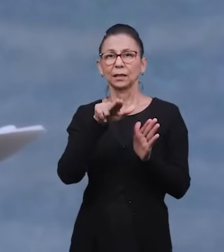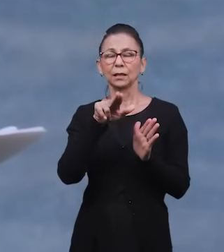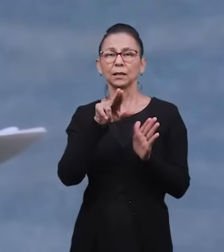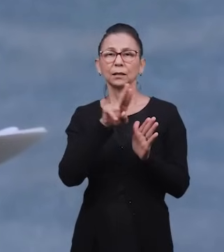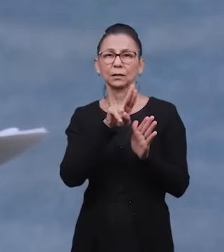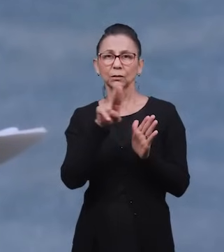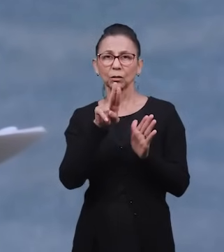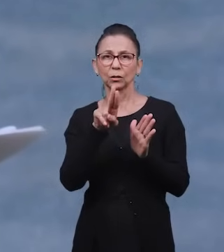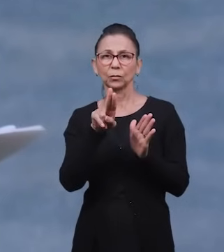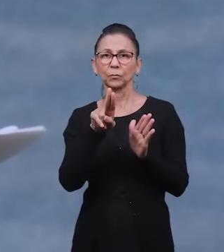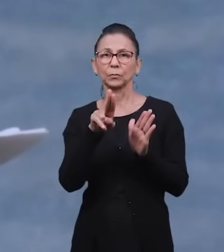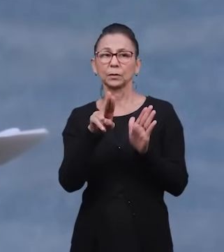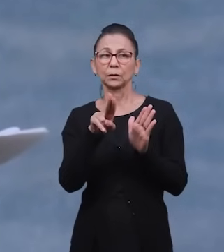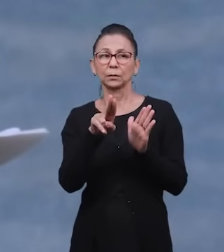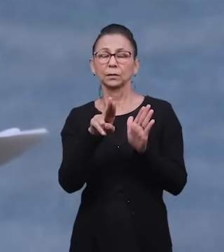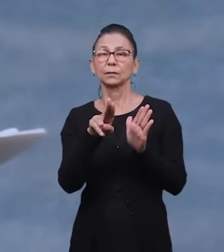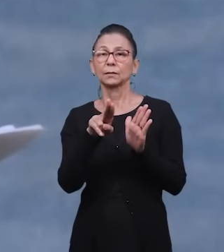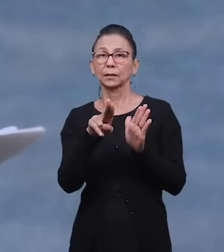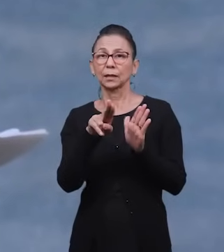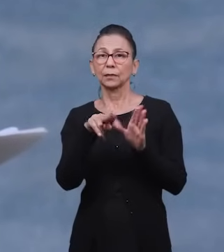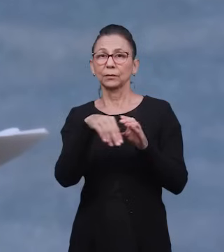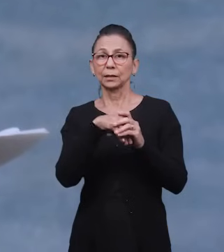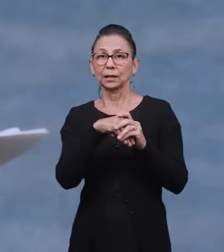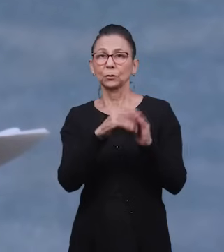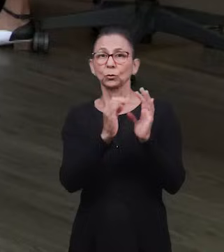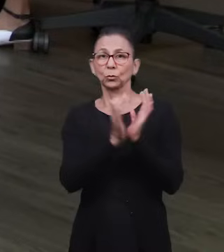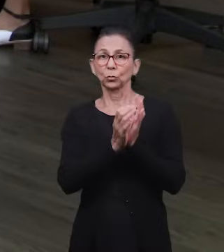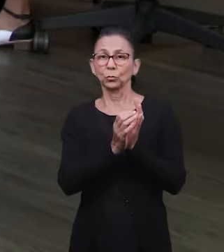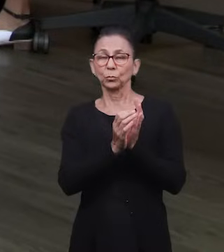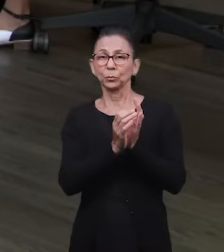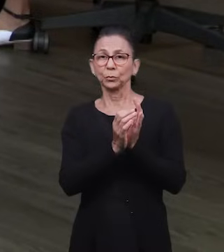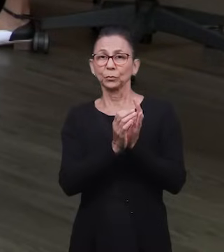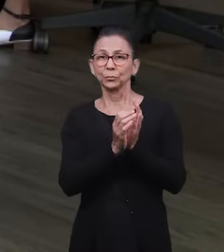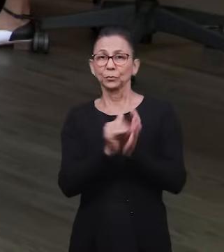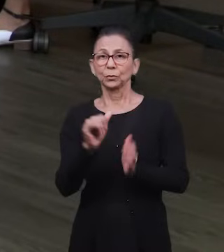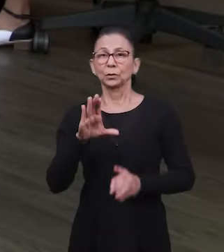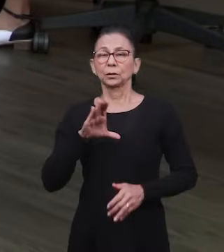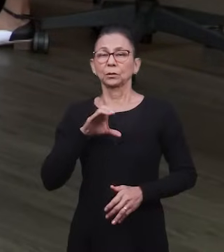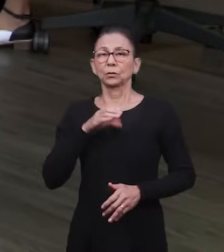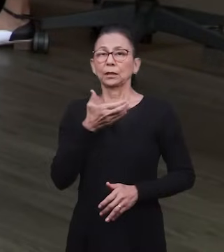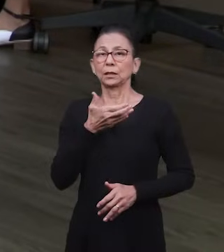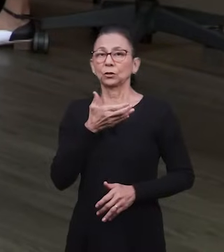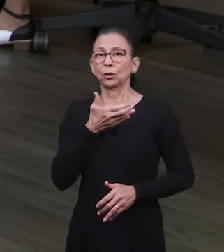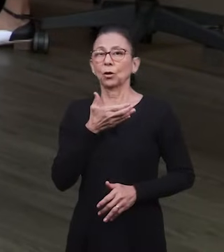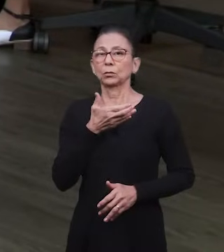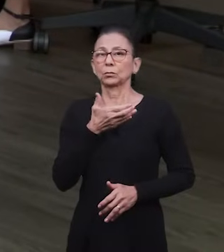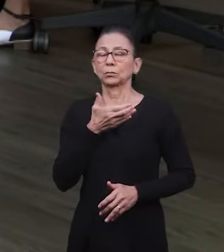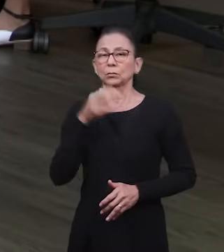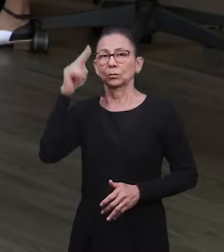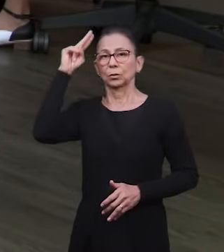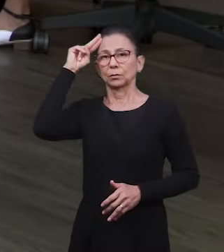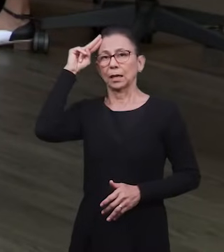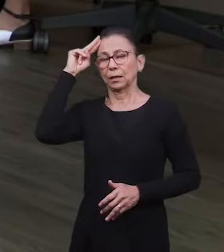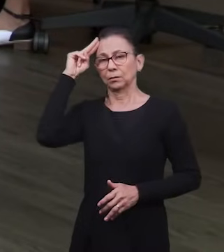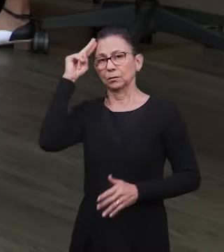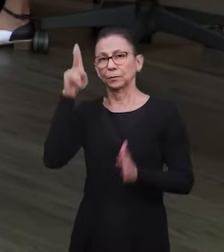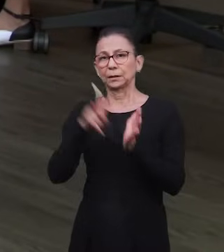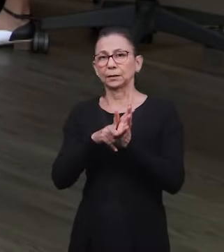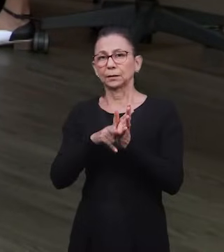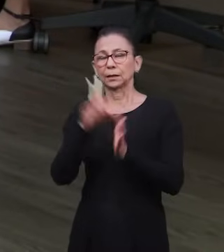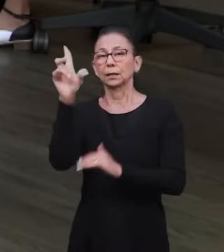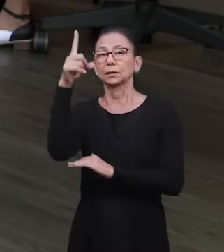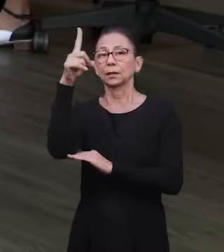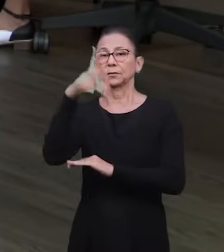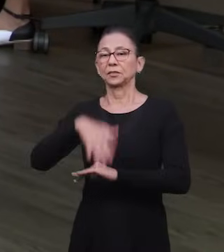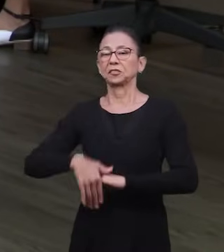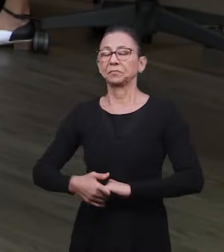Davi. Ou seja, difícil, tá? Mas a posição dele foi permanecer fiel. Ele permaneceu fiel.